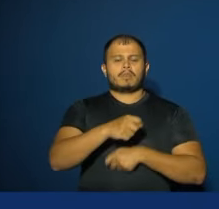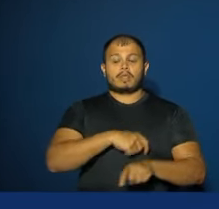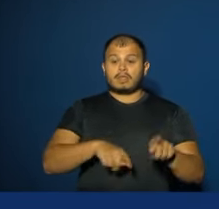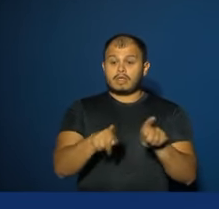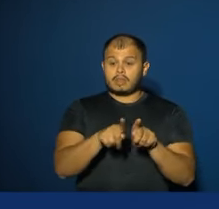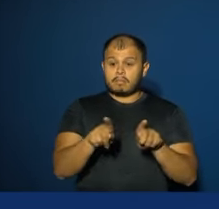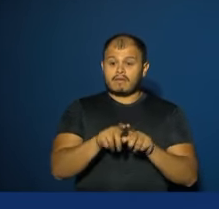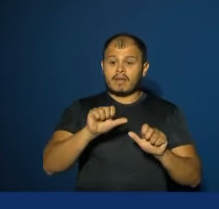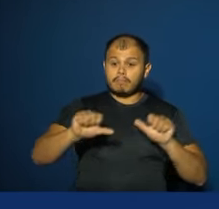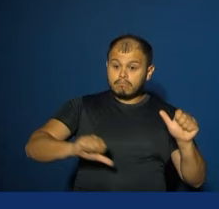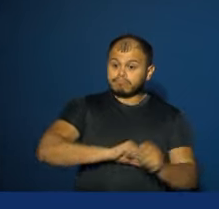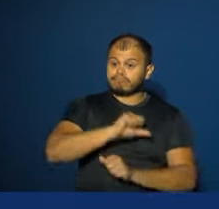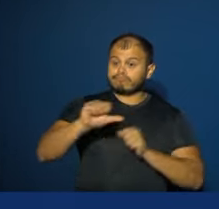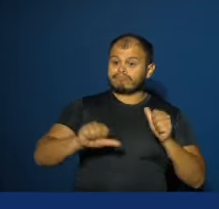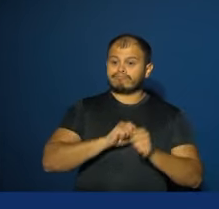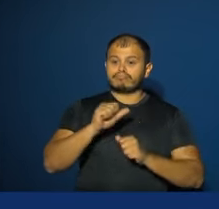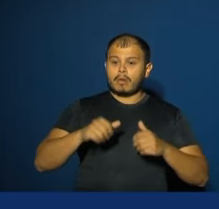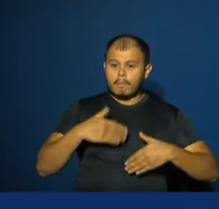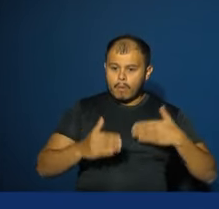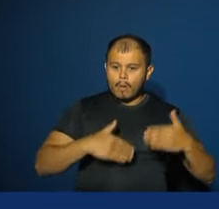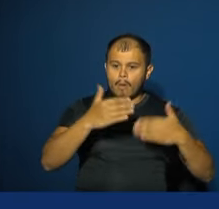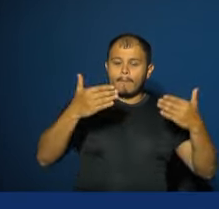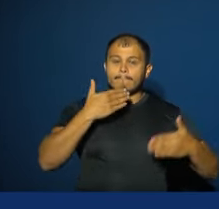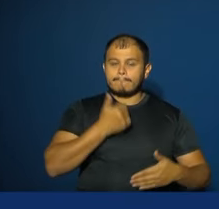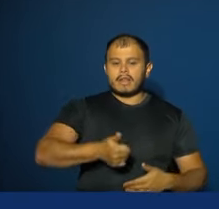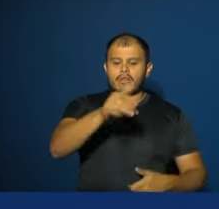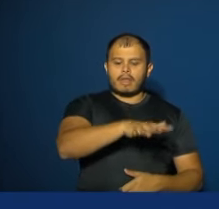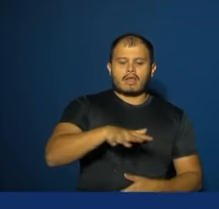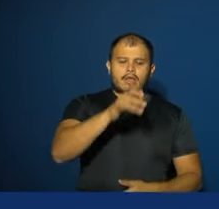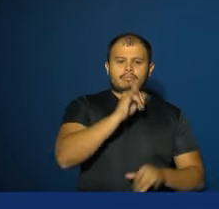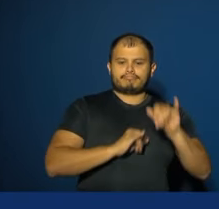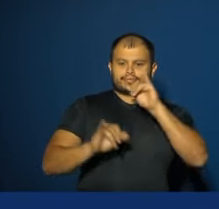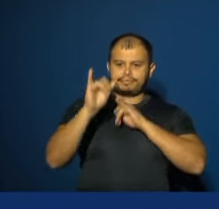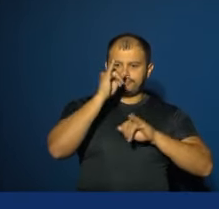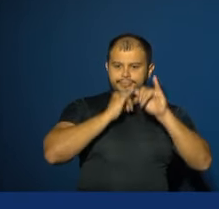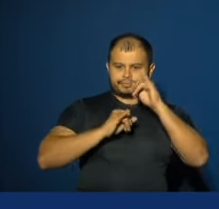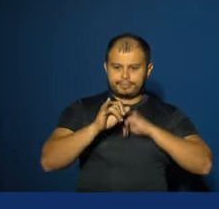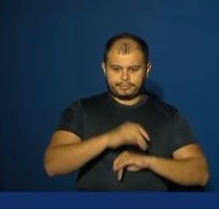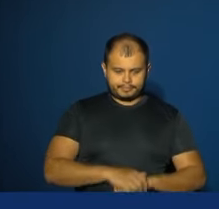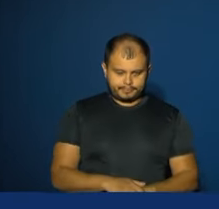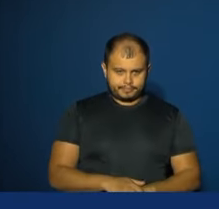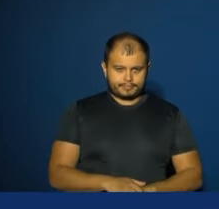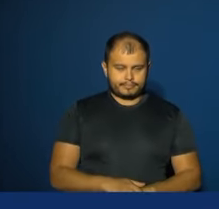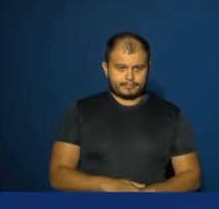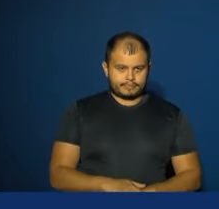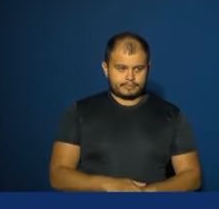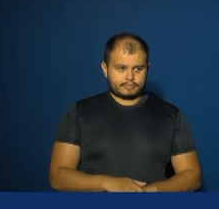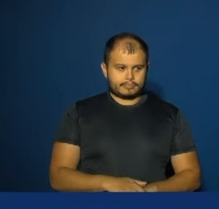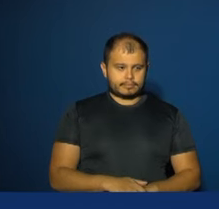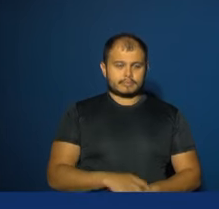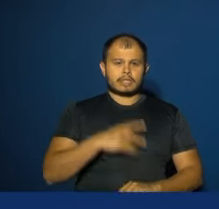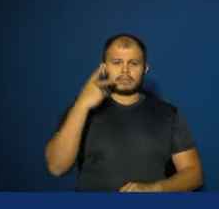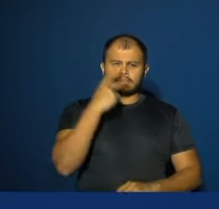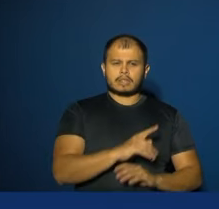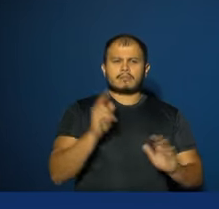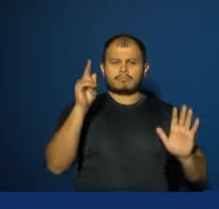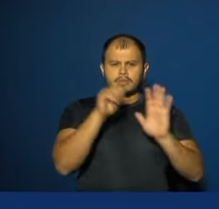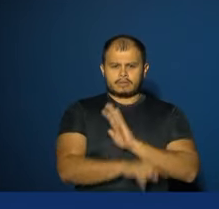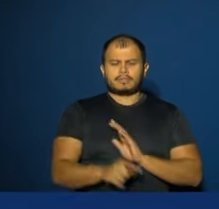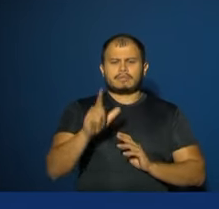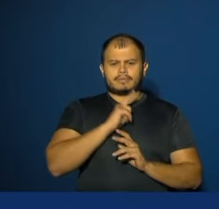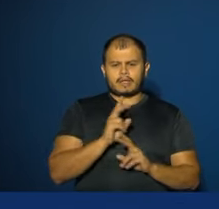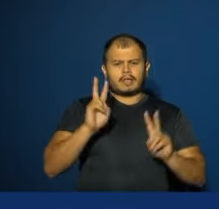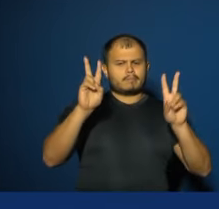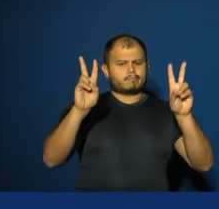transformar e modernizar mais ainda o setor de energia. A sua pergunta, ela transita sobre